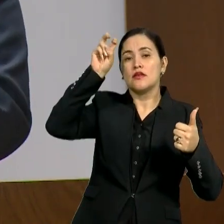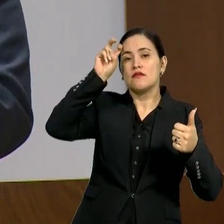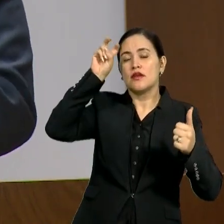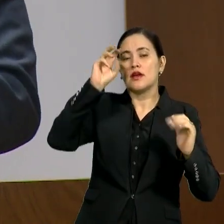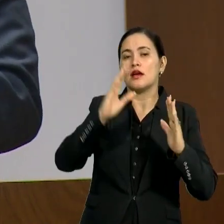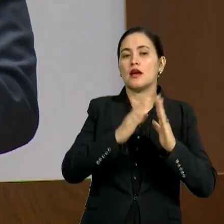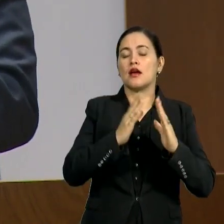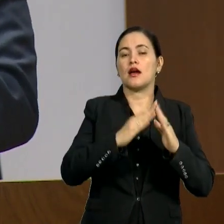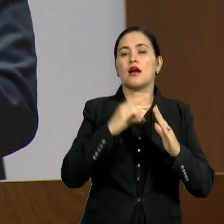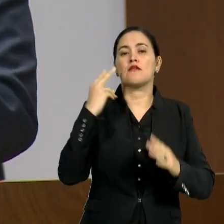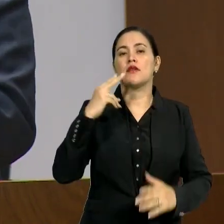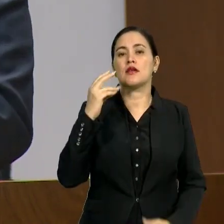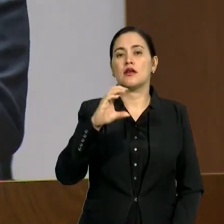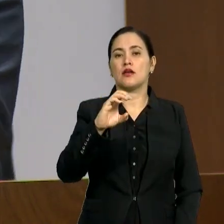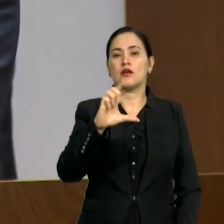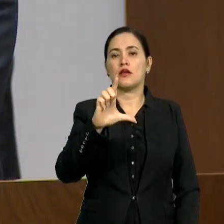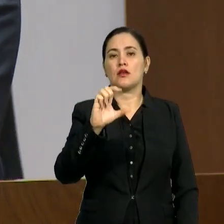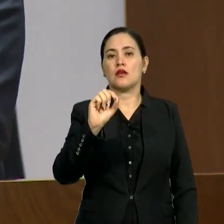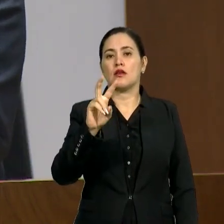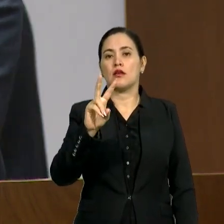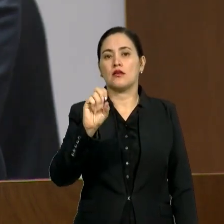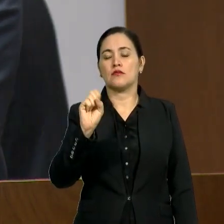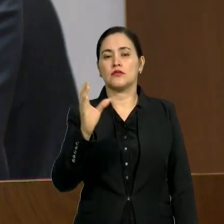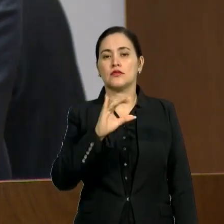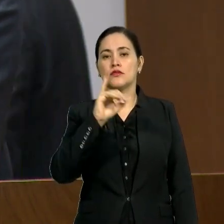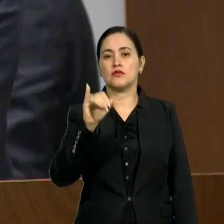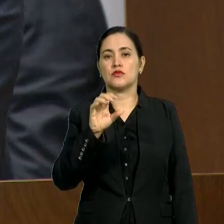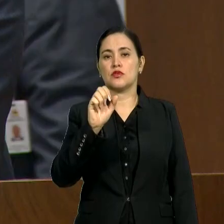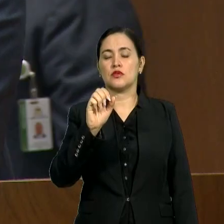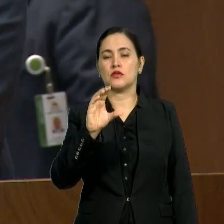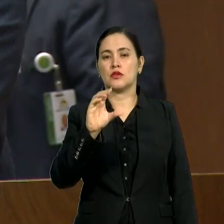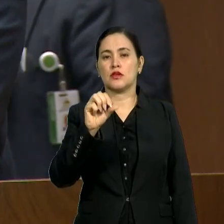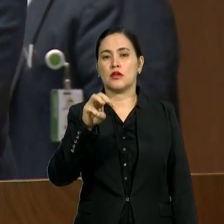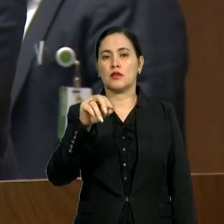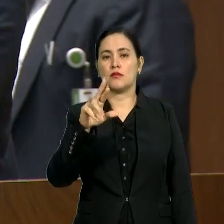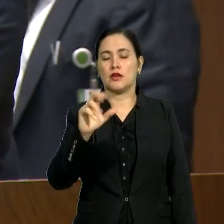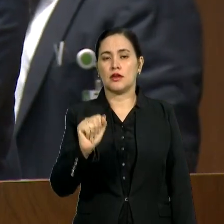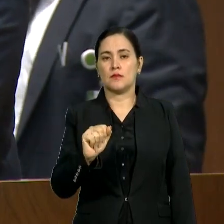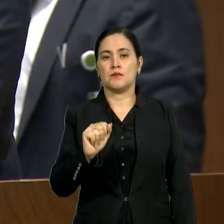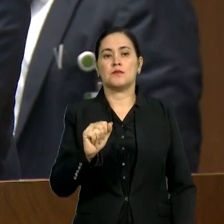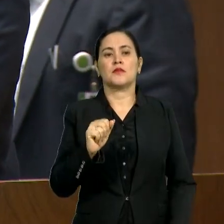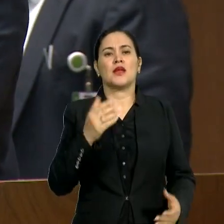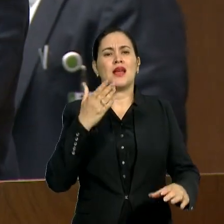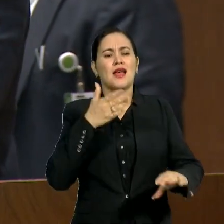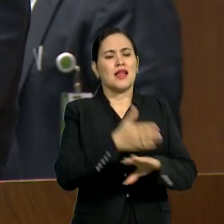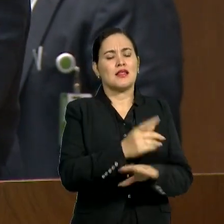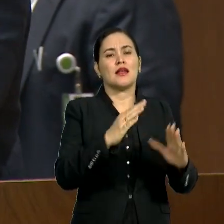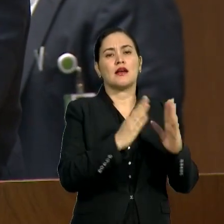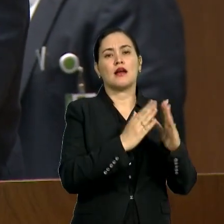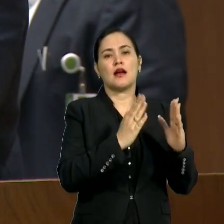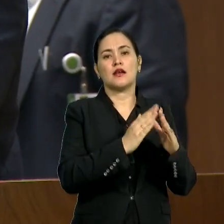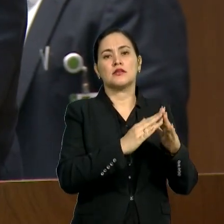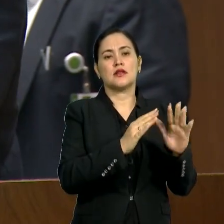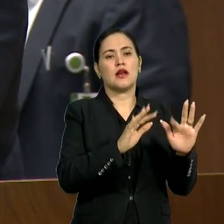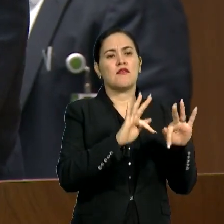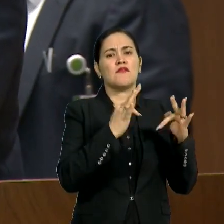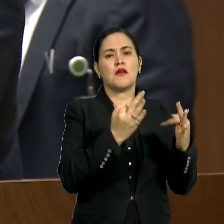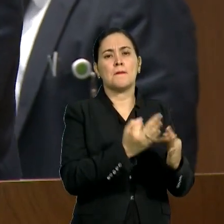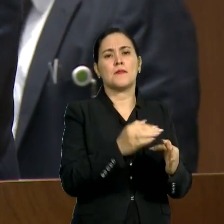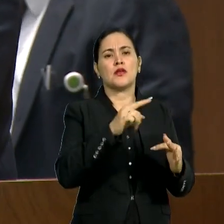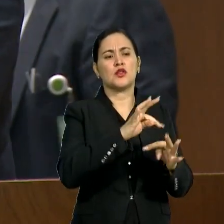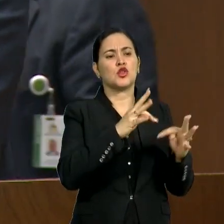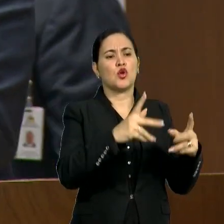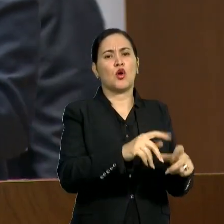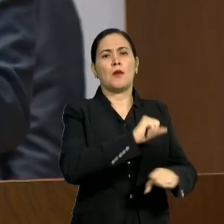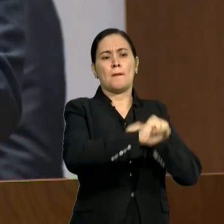casa dele, amarraram ele, a esposa, a família e levaram seus pertences. No